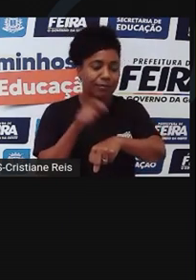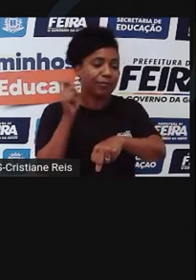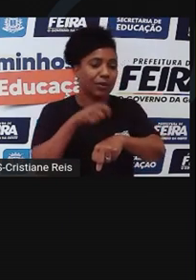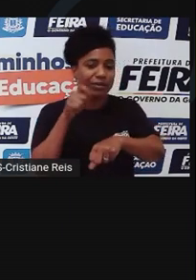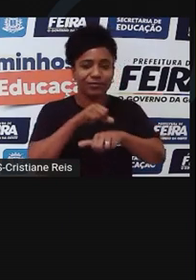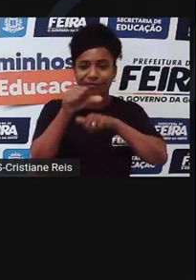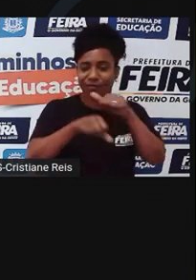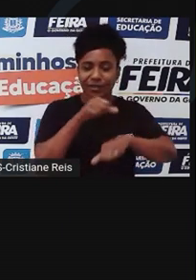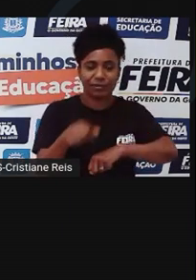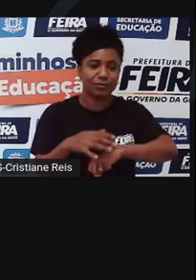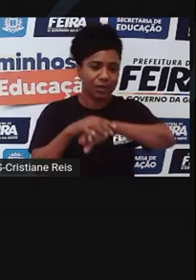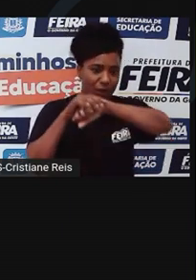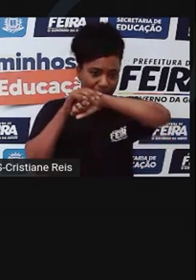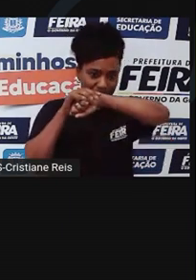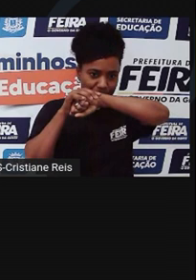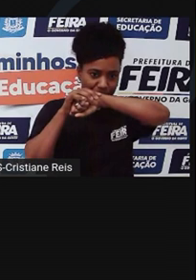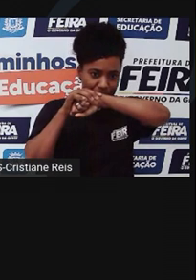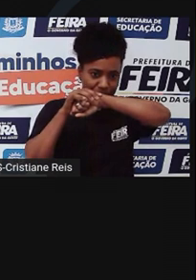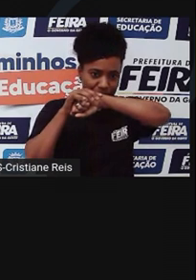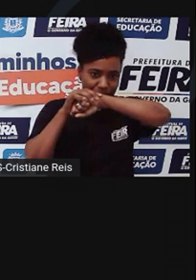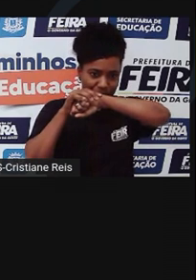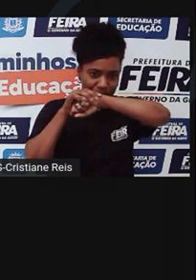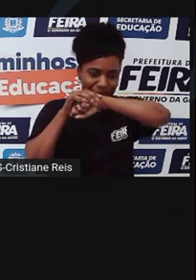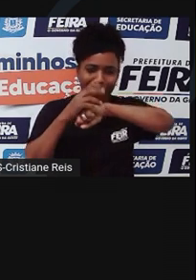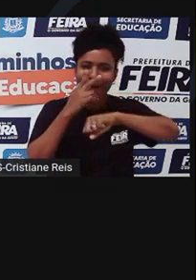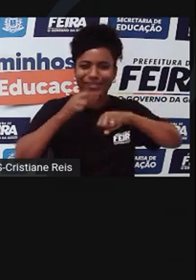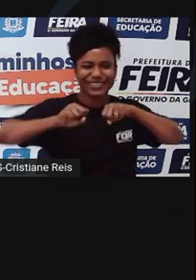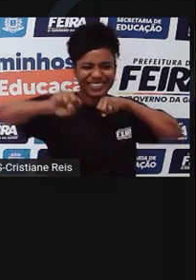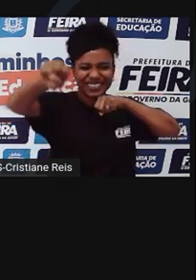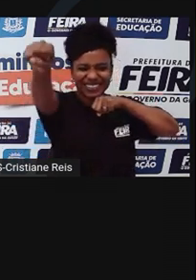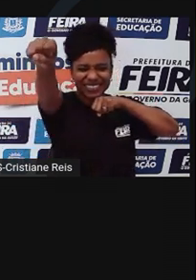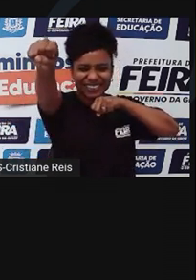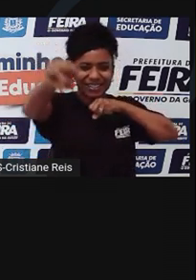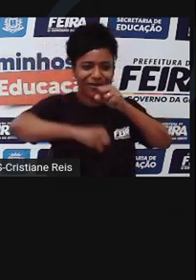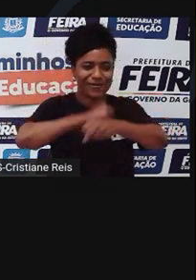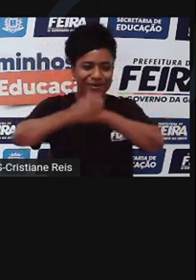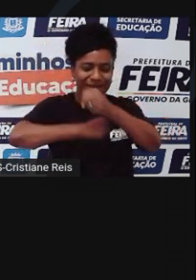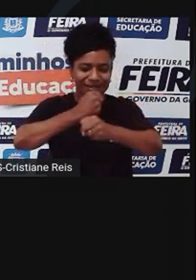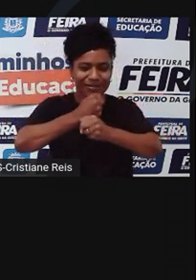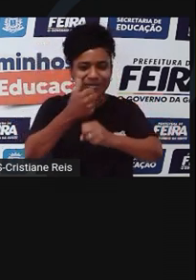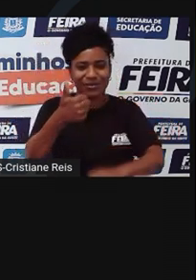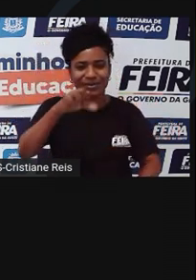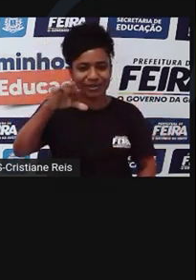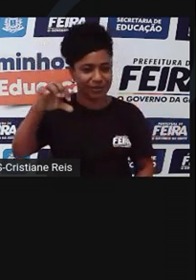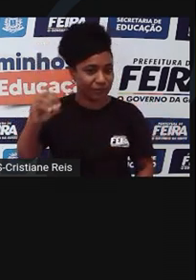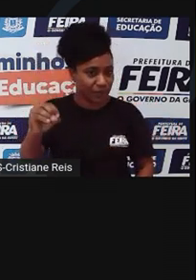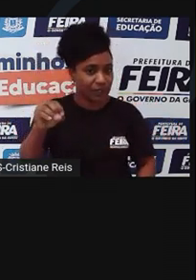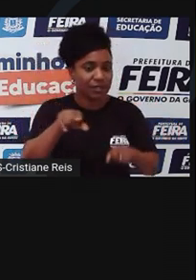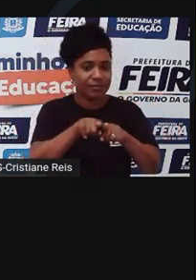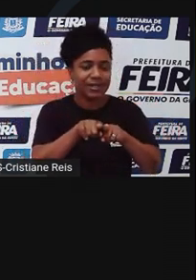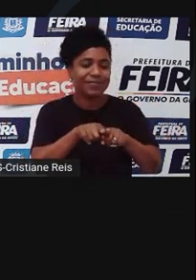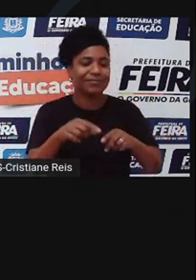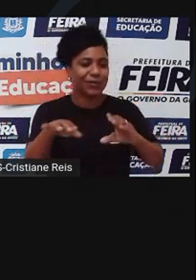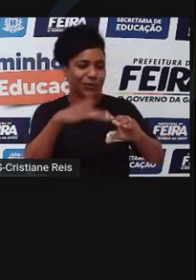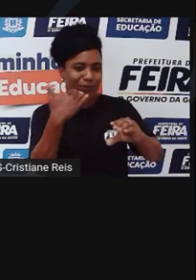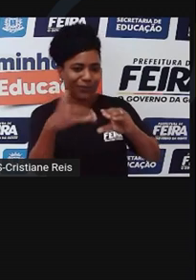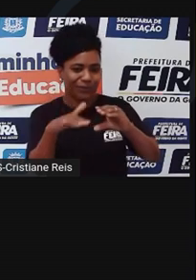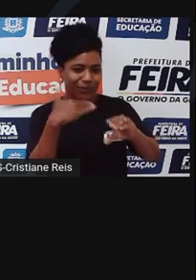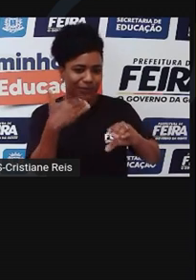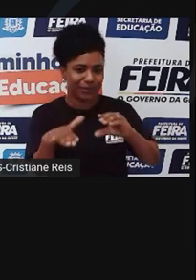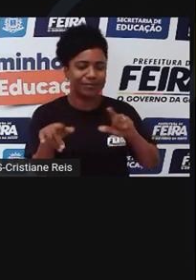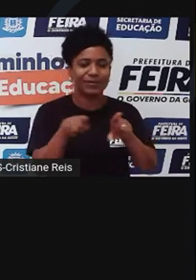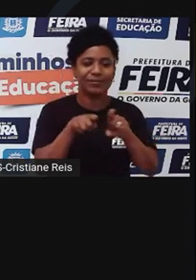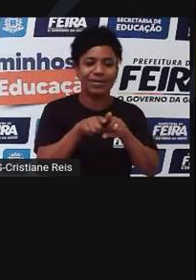realizar ligações ao a Power Rangers na década de 90 leitura de mensagens utilizar o cronômetro e